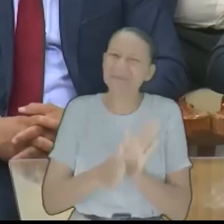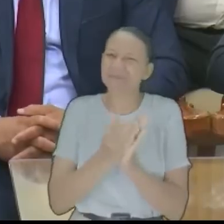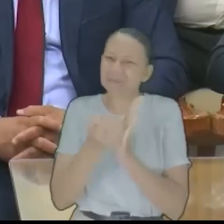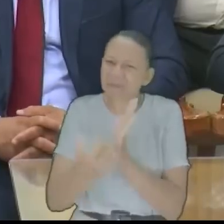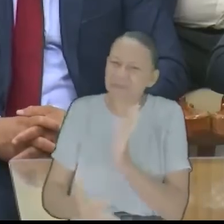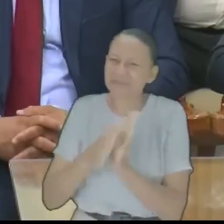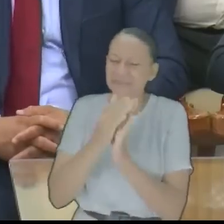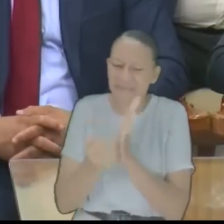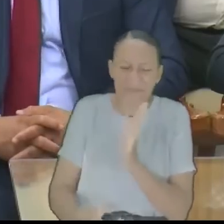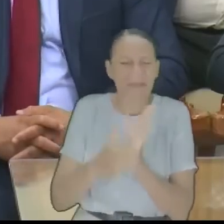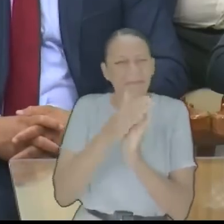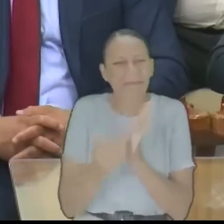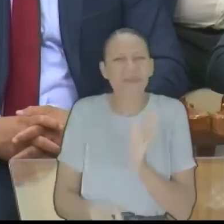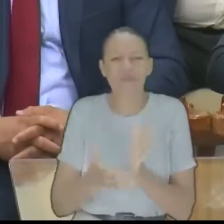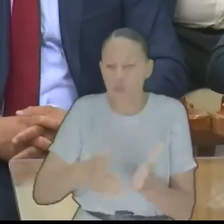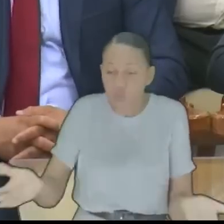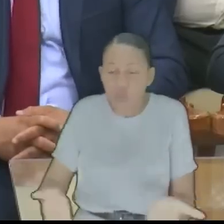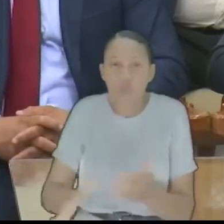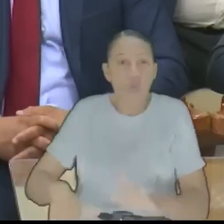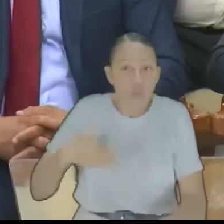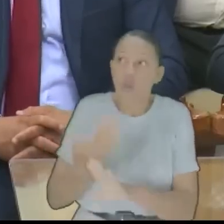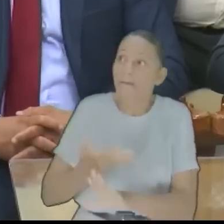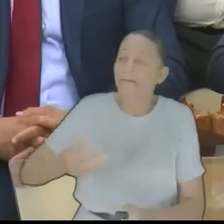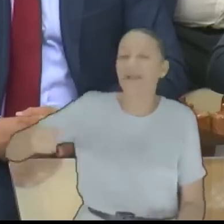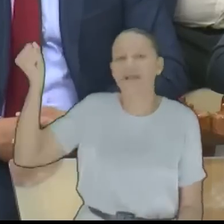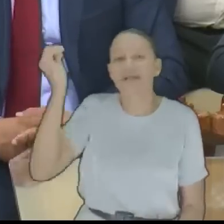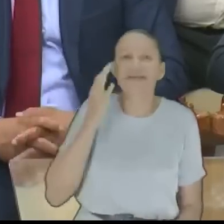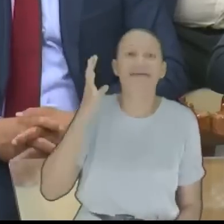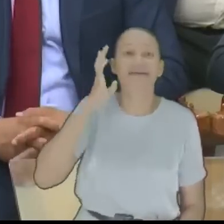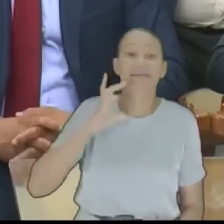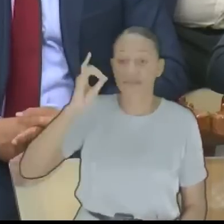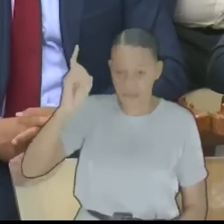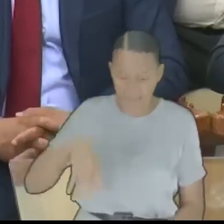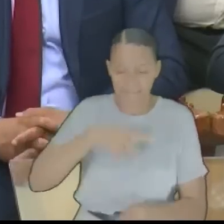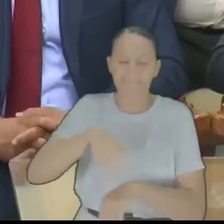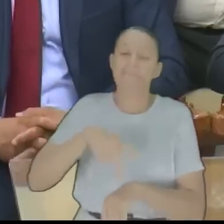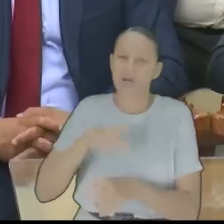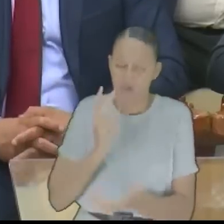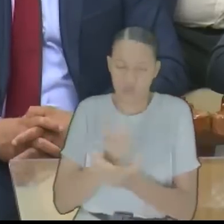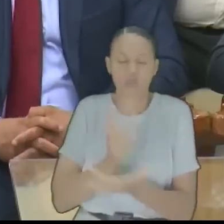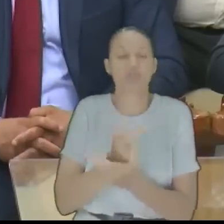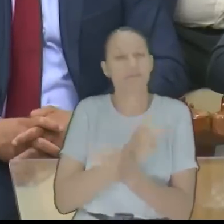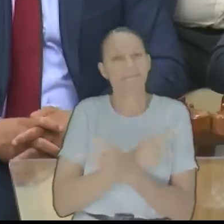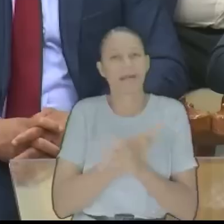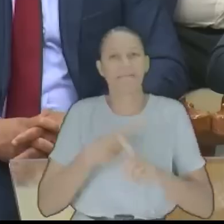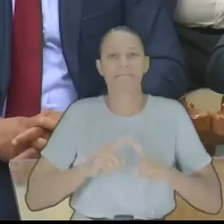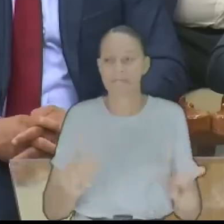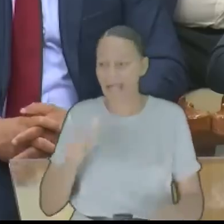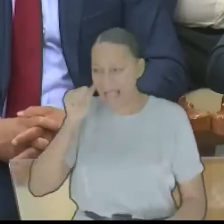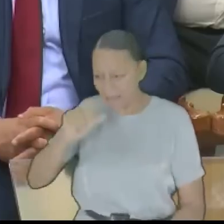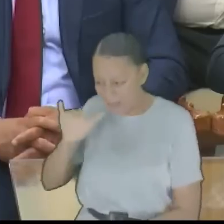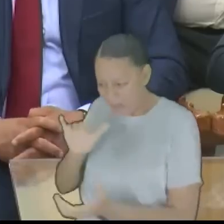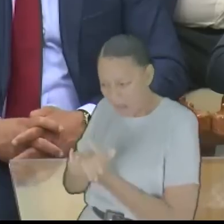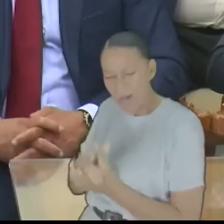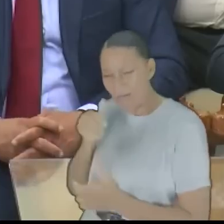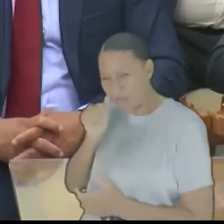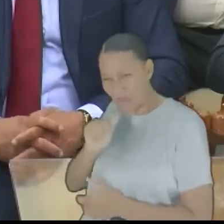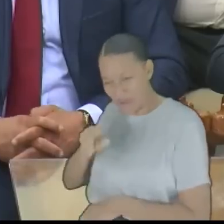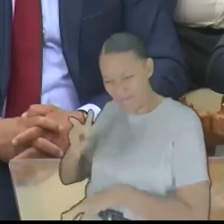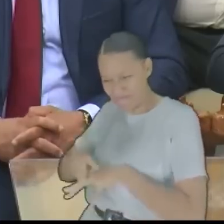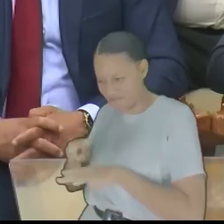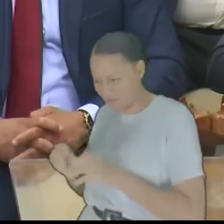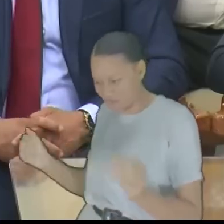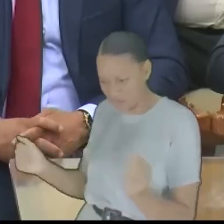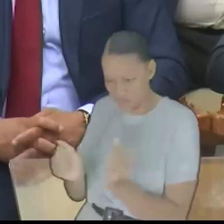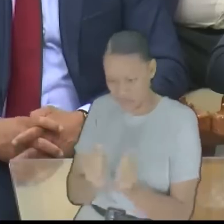pregando a doutrina de Cristo. E hoje, pela graça de Deus, o país continua pagão, mas nenhuma viúva mais é queimada junto